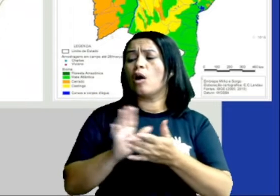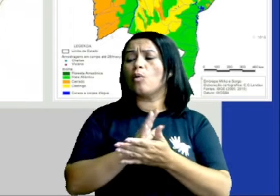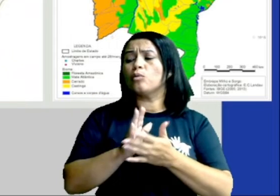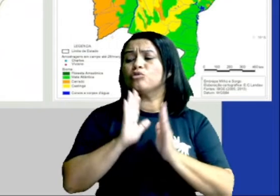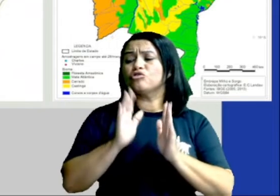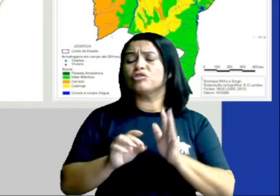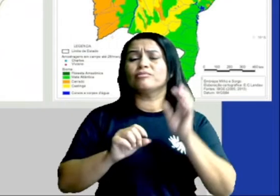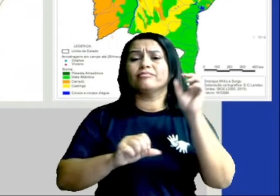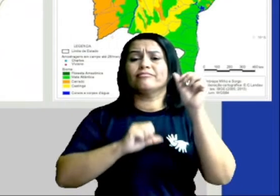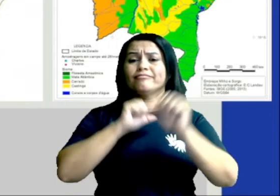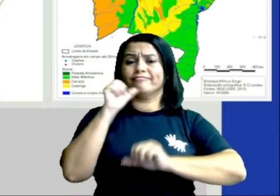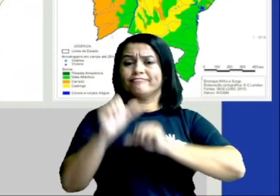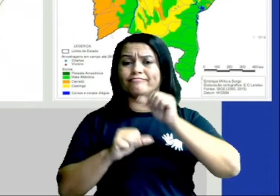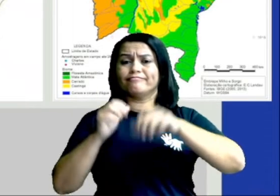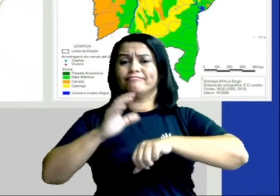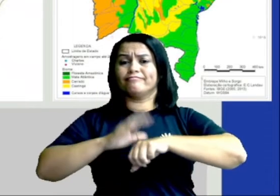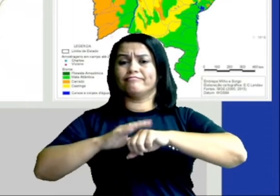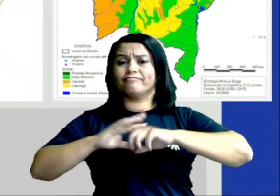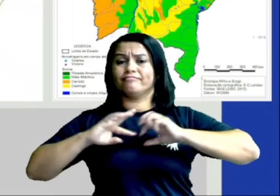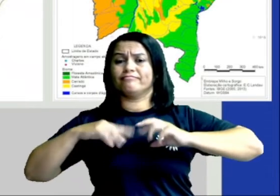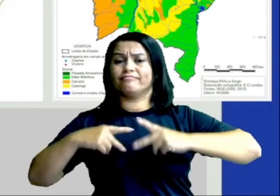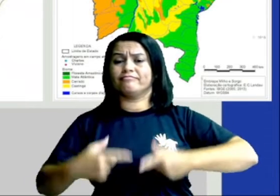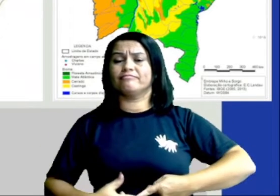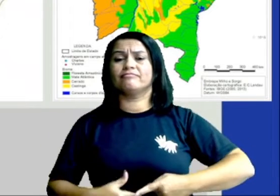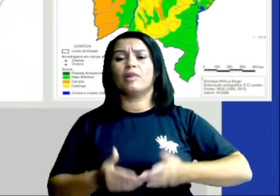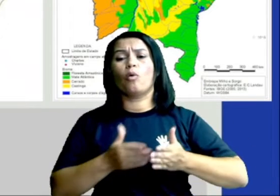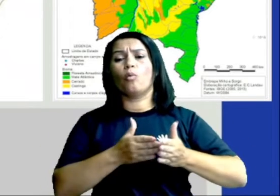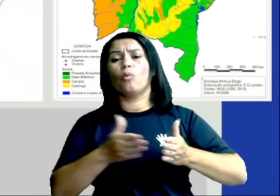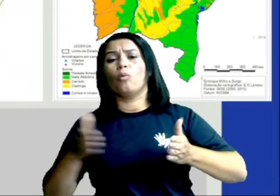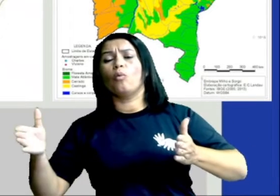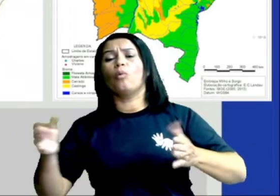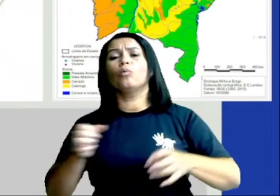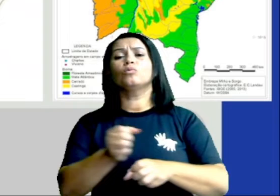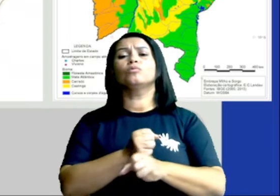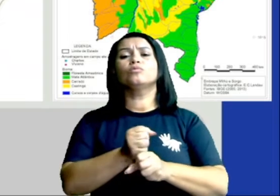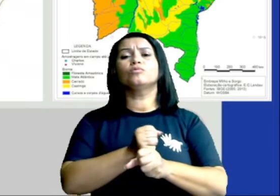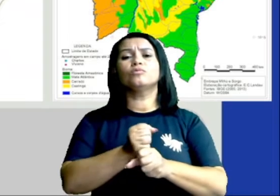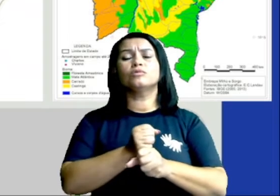né, alterados pela ação humana ao longo do tempo. Então você tem um recuo, né,